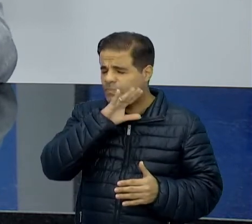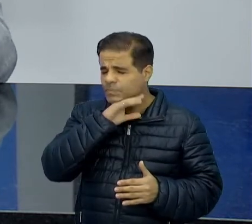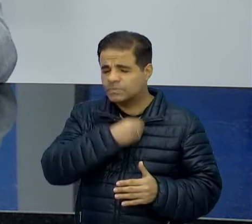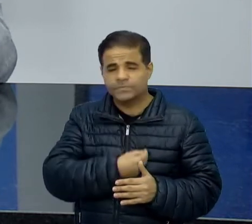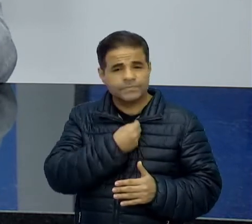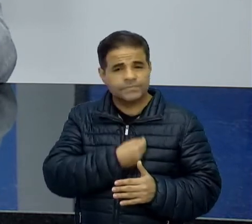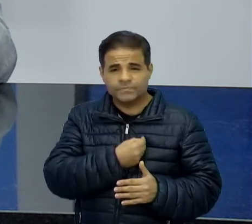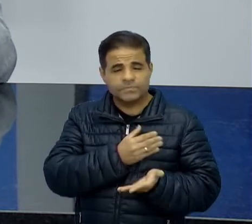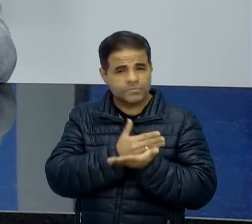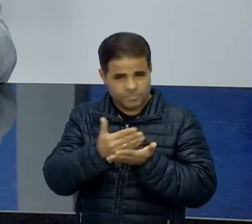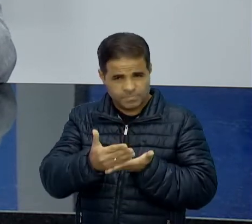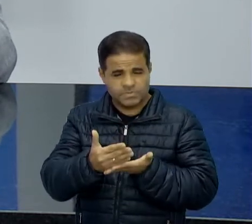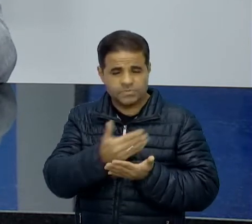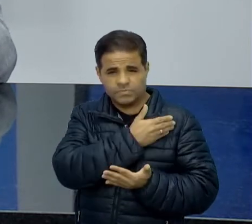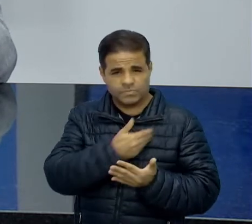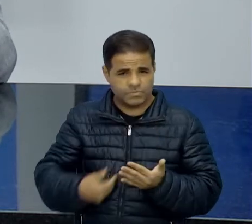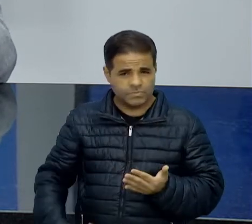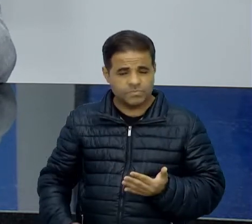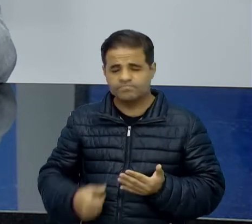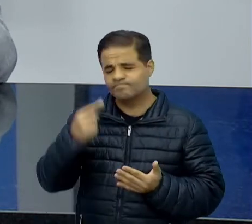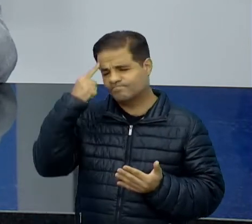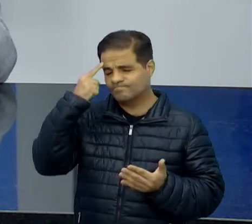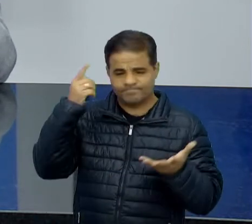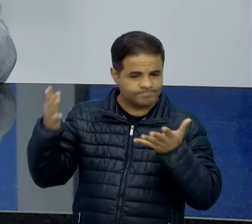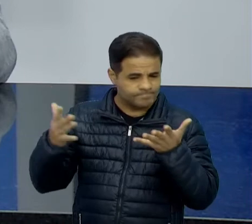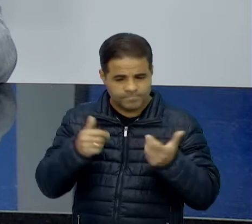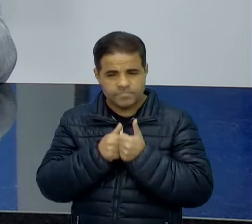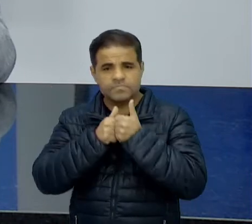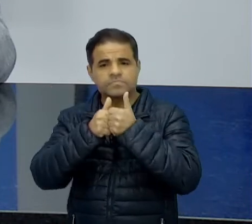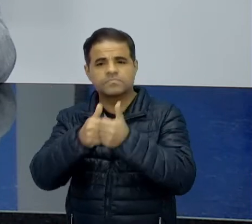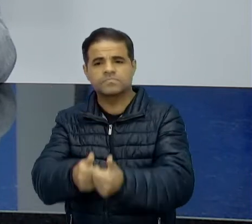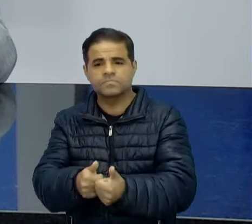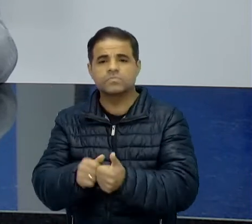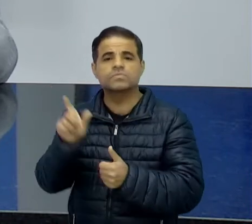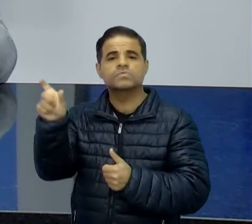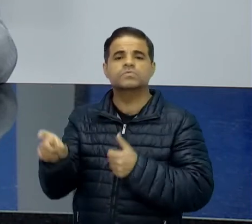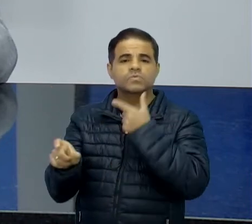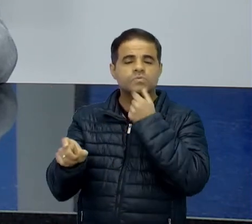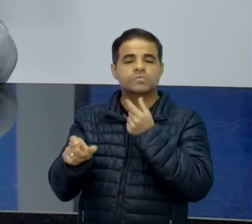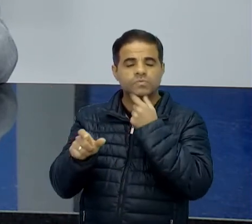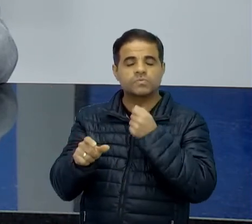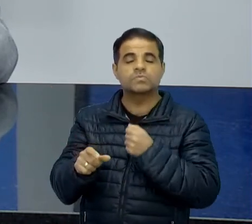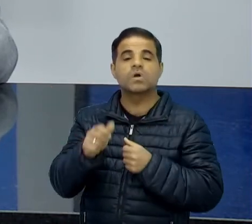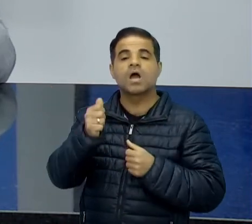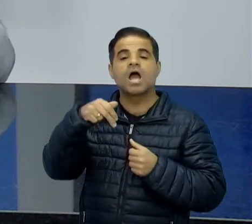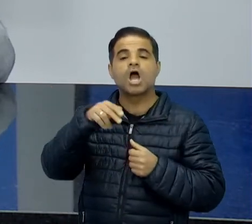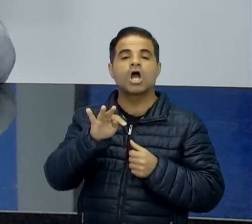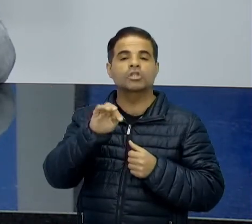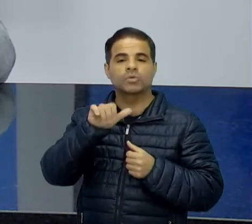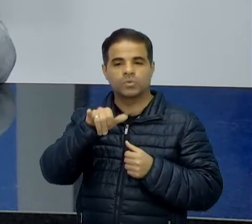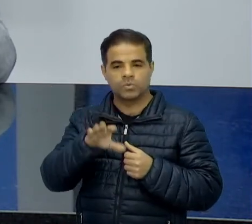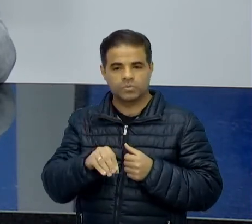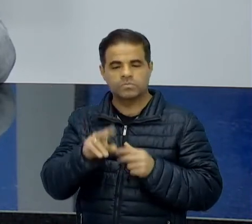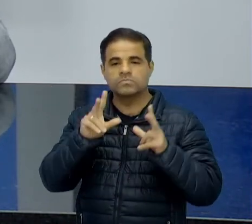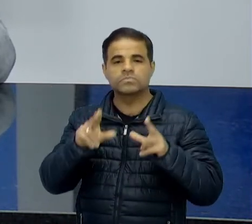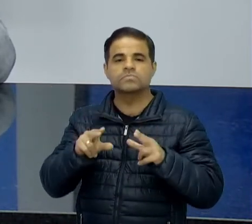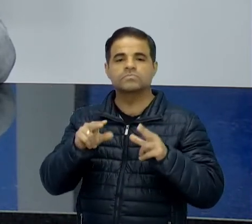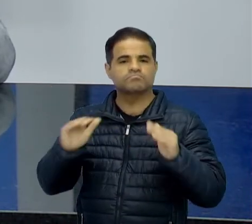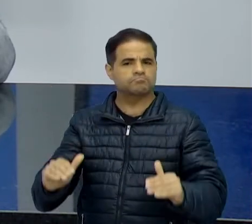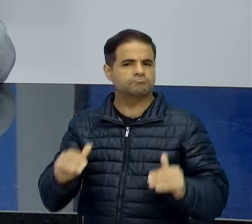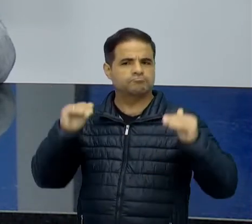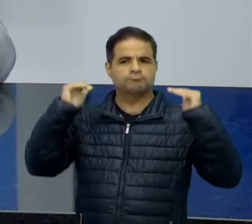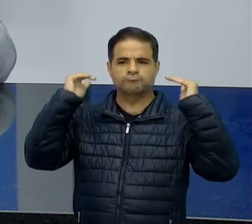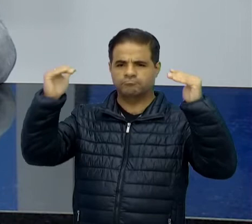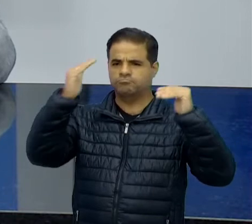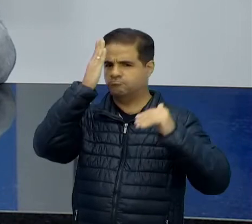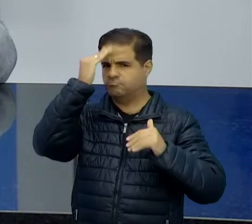no começo da República que eles começaram a seguir um líder que era o Antônio Conselheiro, tá? Ele era como se fosse um messias, tá?